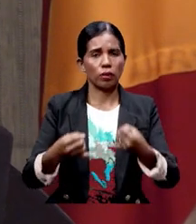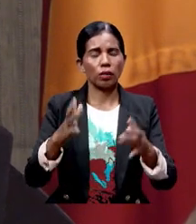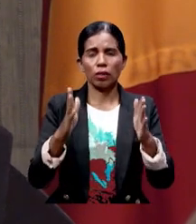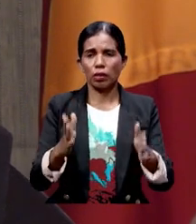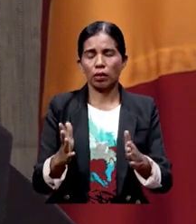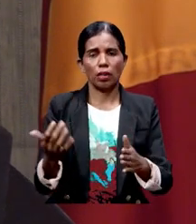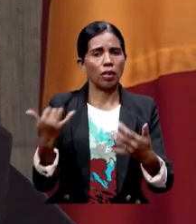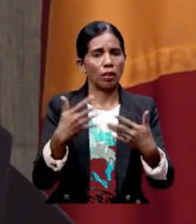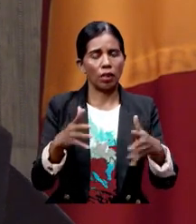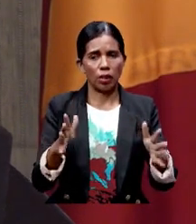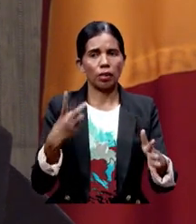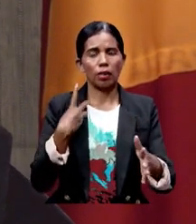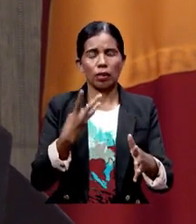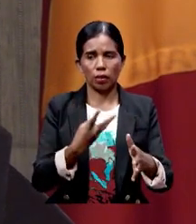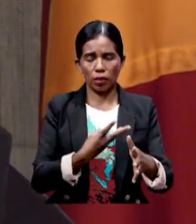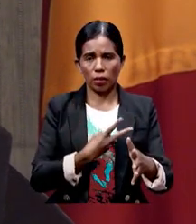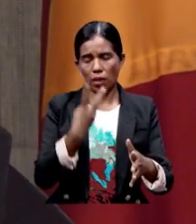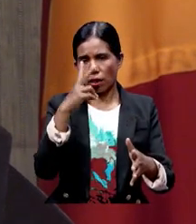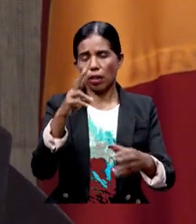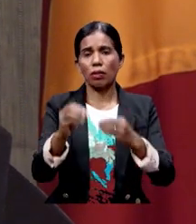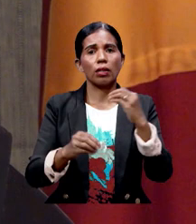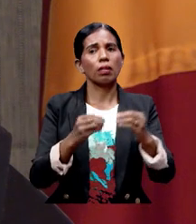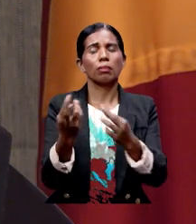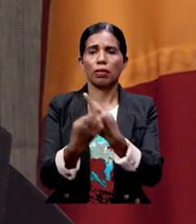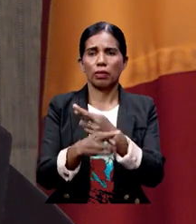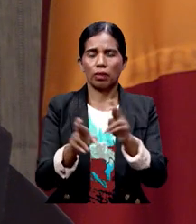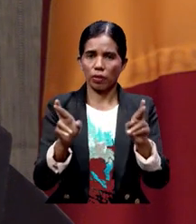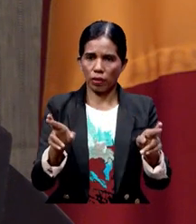provavelmente com resultado